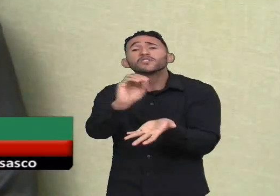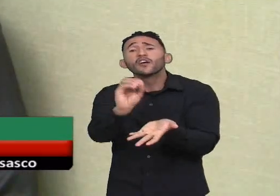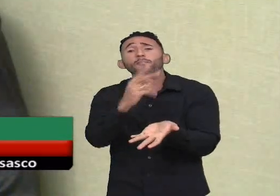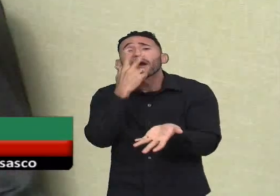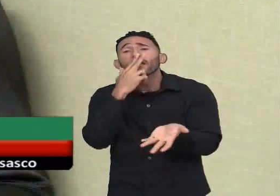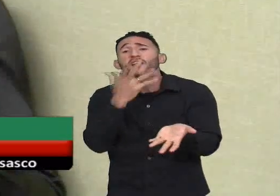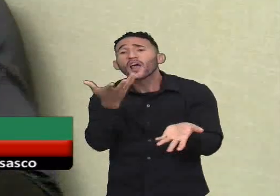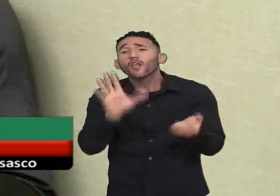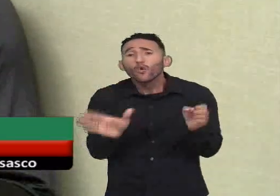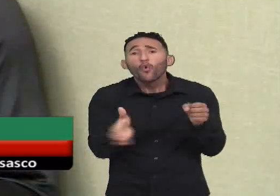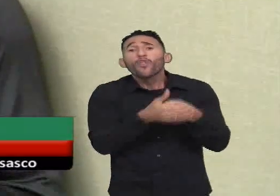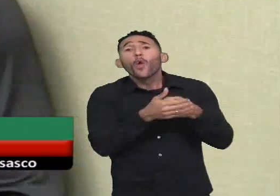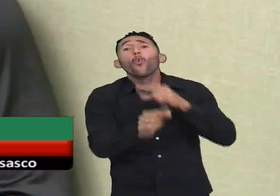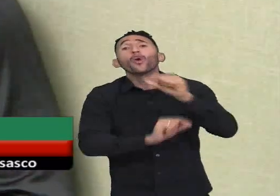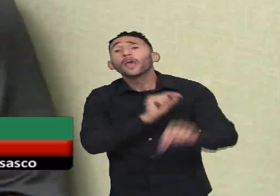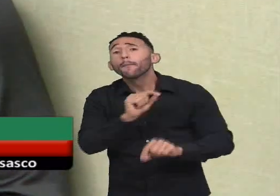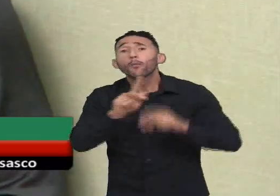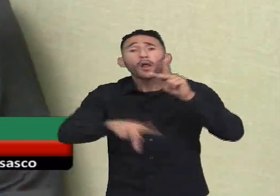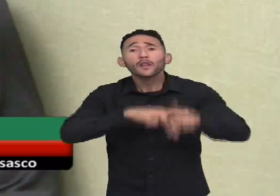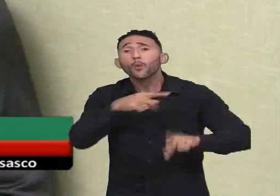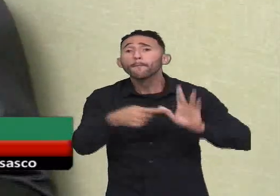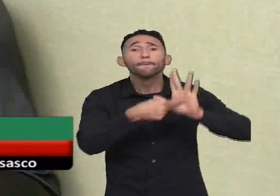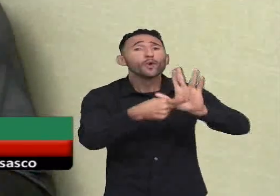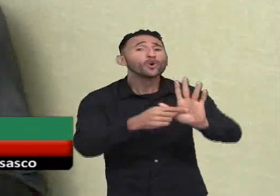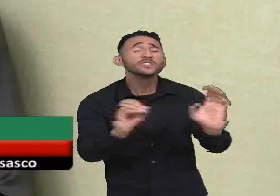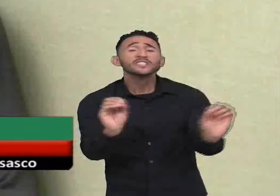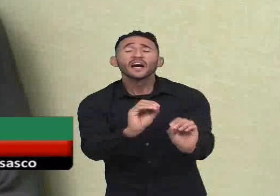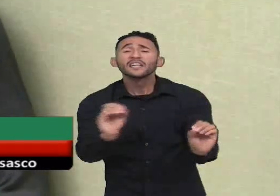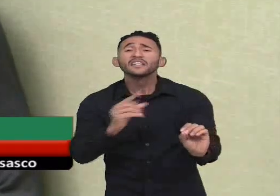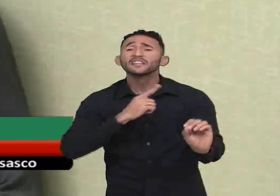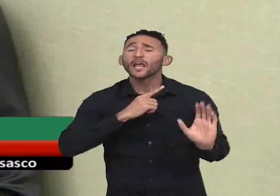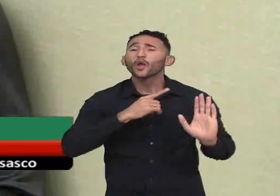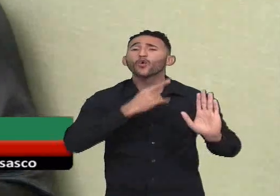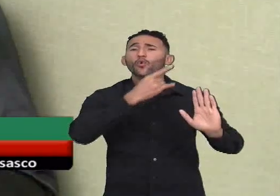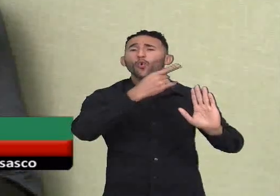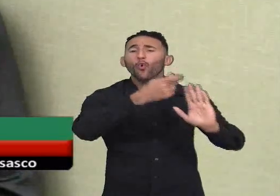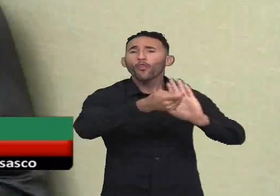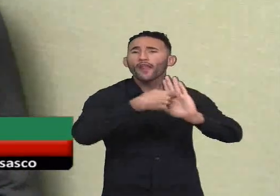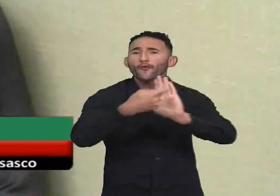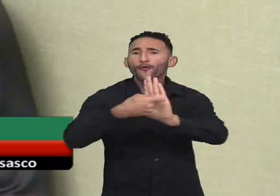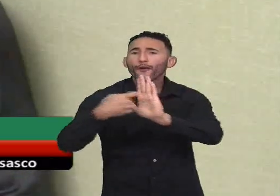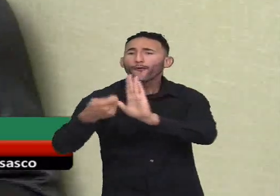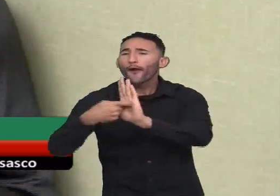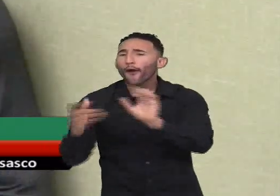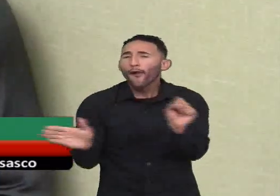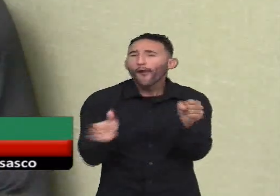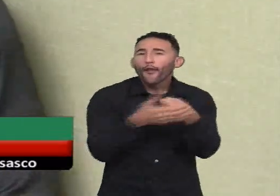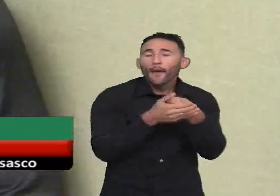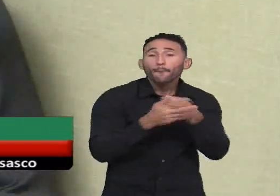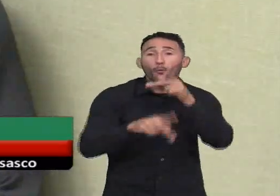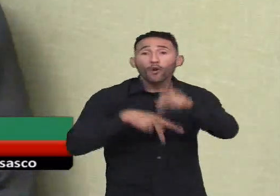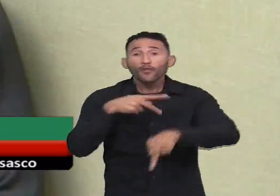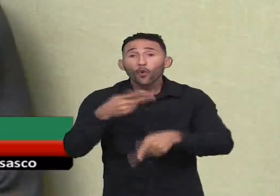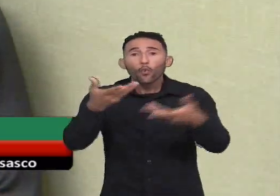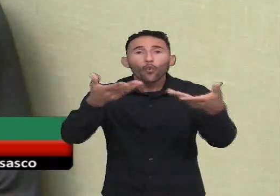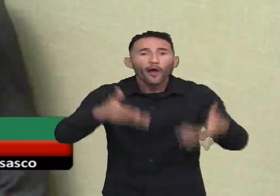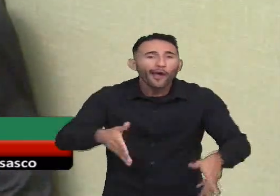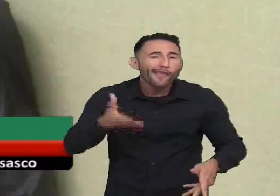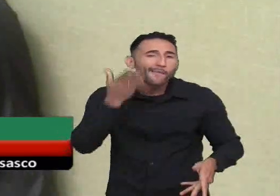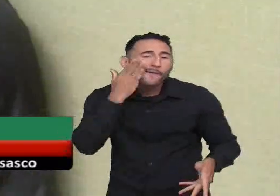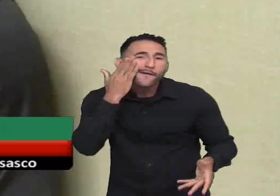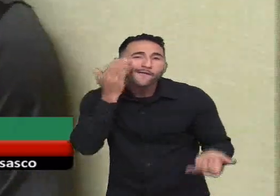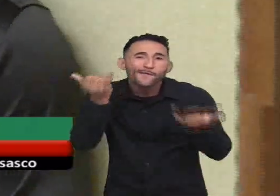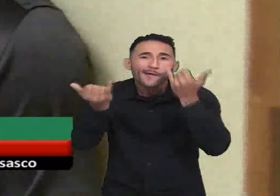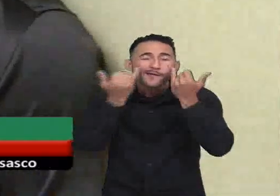população? O que está por trás desses contratos que tentam esconder? O que querem proibir que a população saiba? O